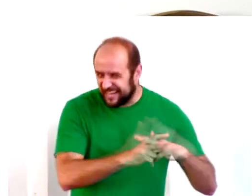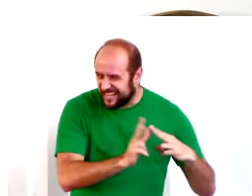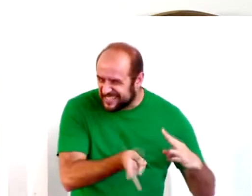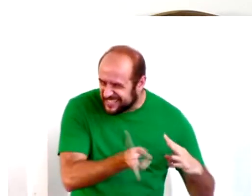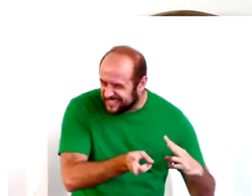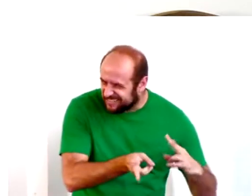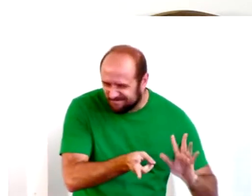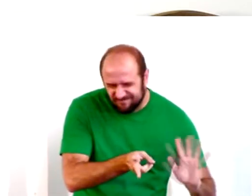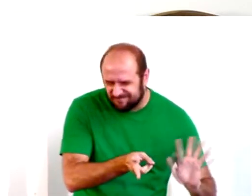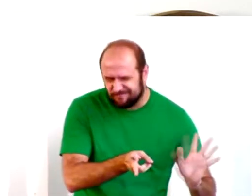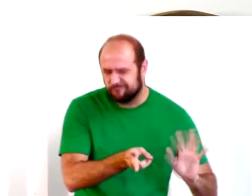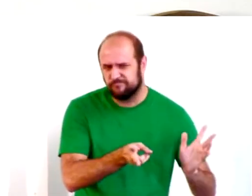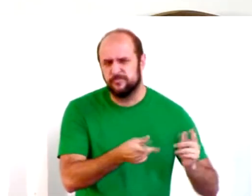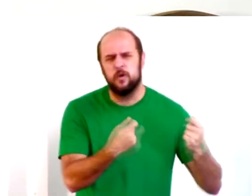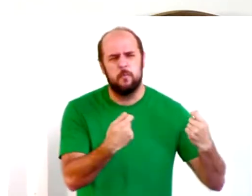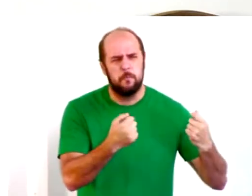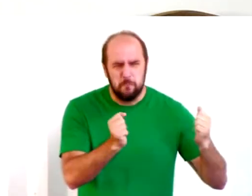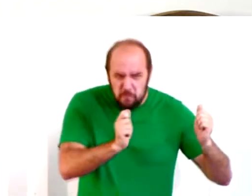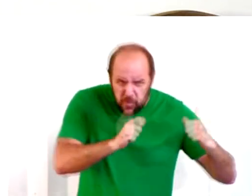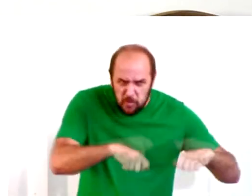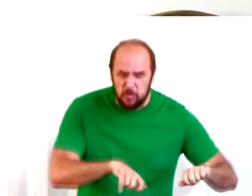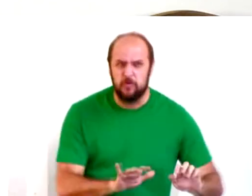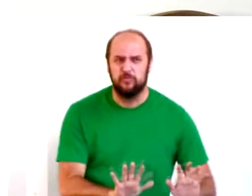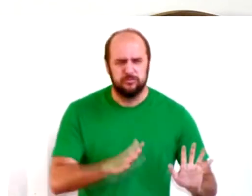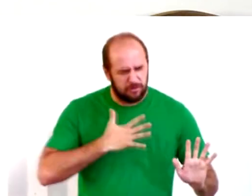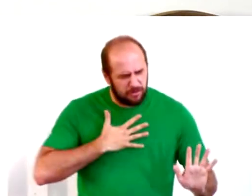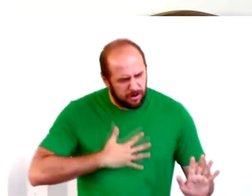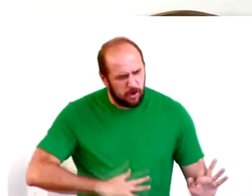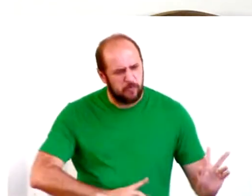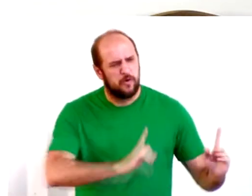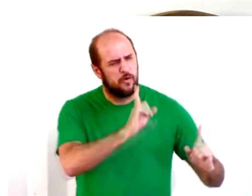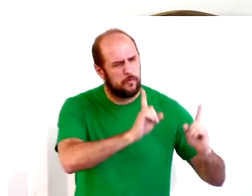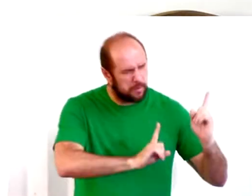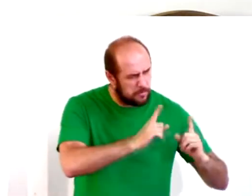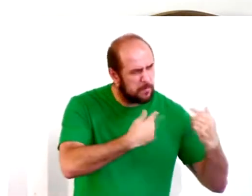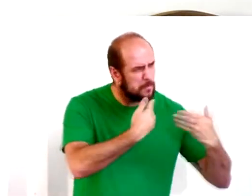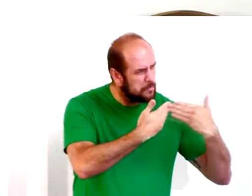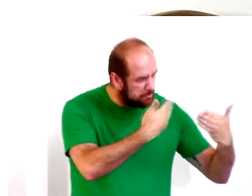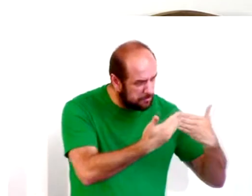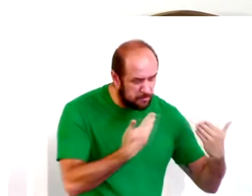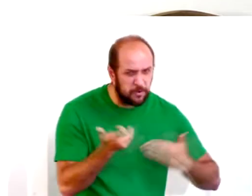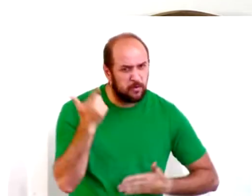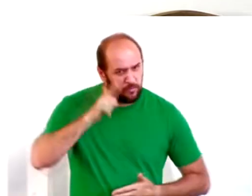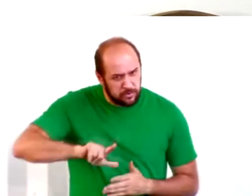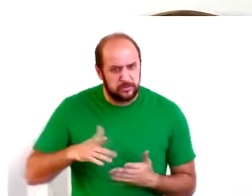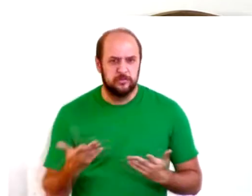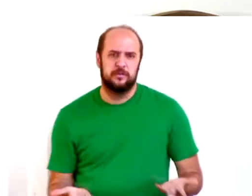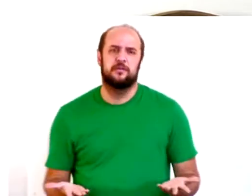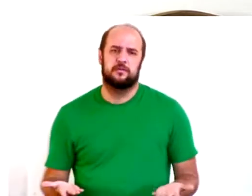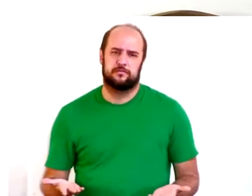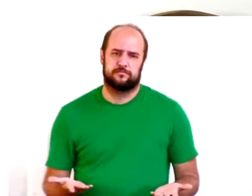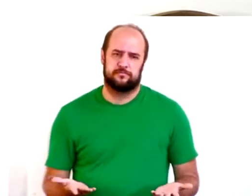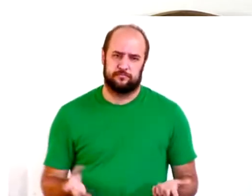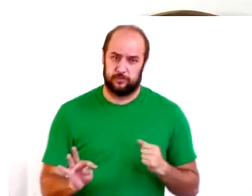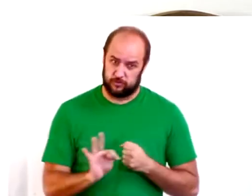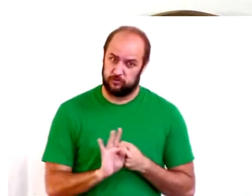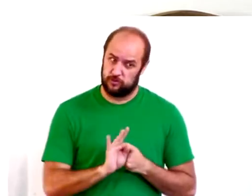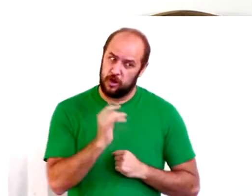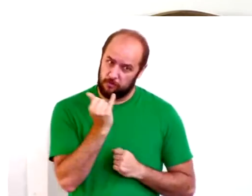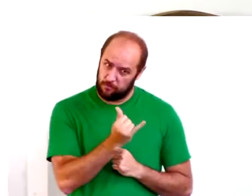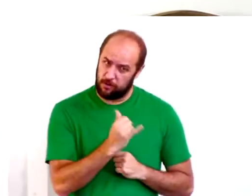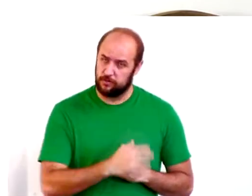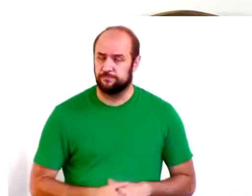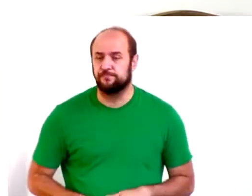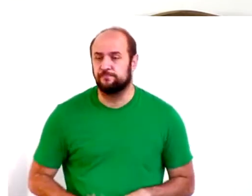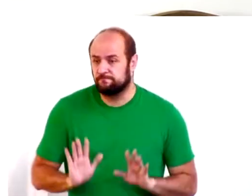gente pode resolver essa questão da falibilidade dos projetos humanos? É a carta de Tiago.